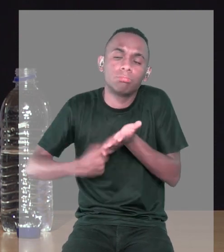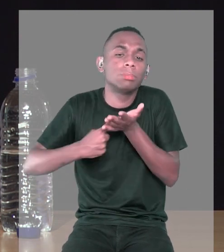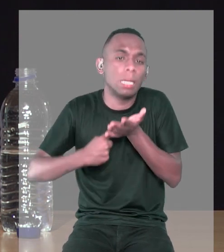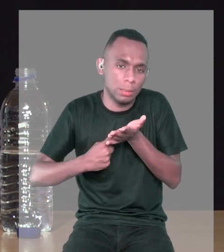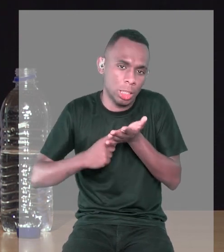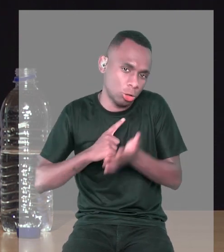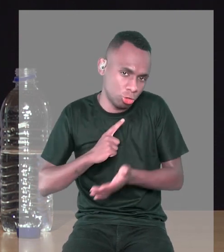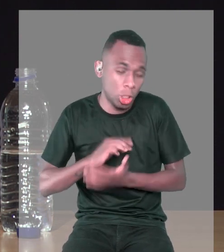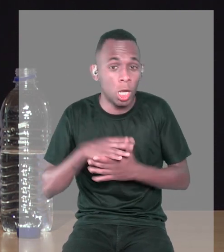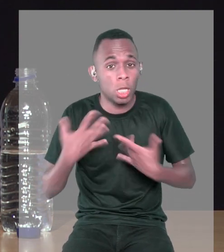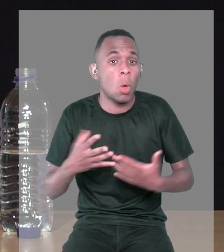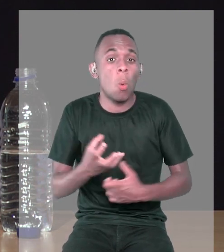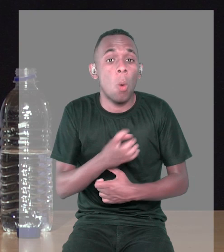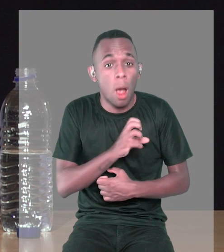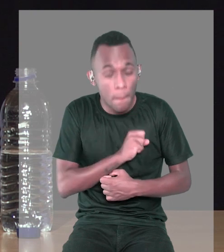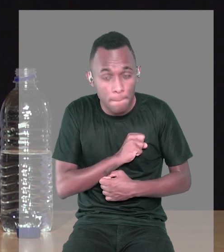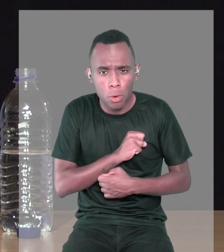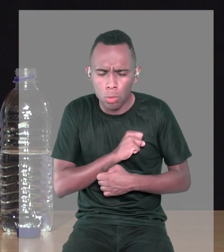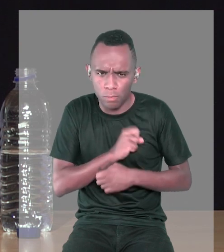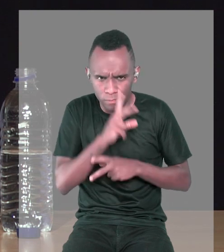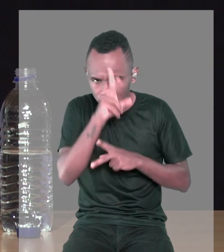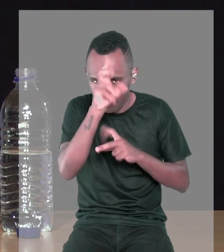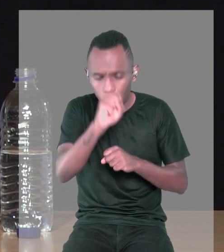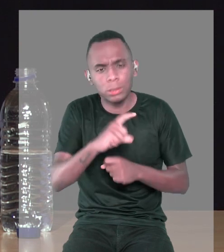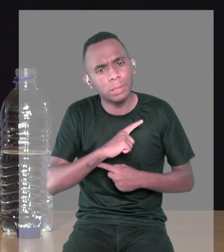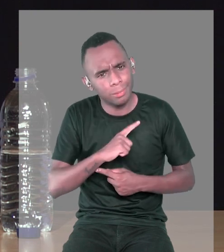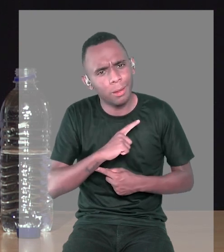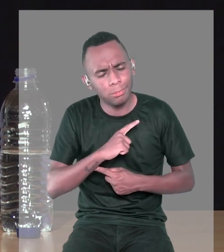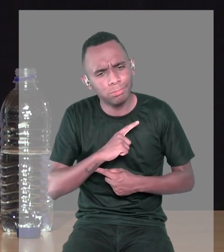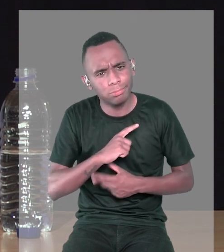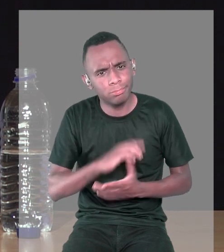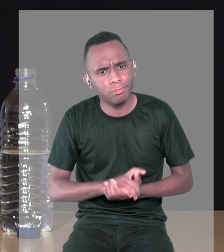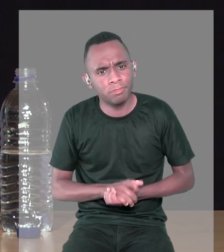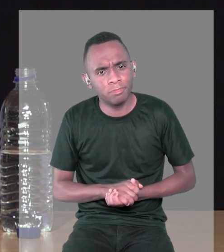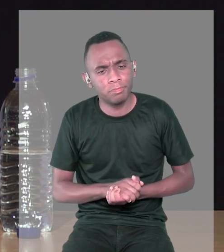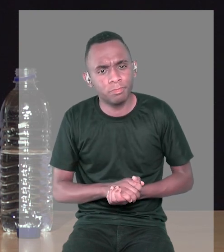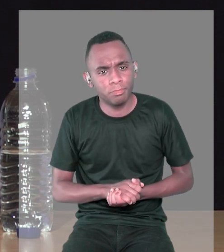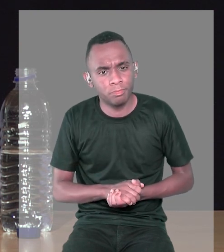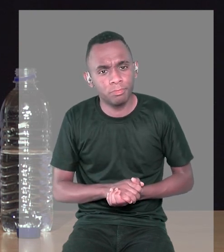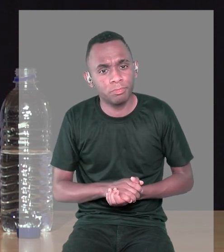já estabelecida. E o amor prova assim a sua força.